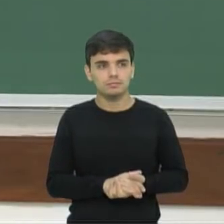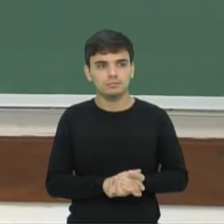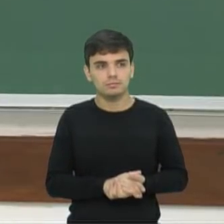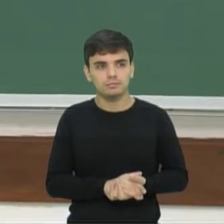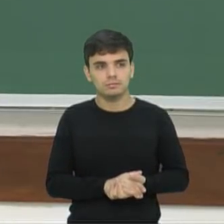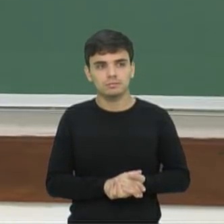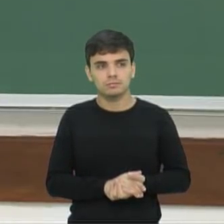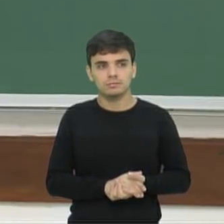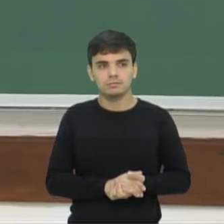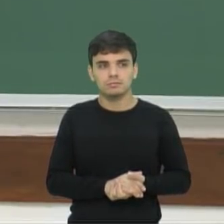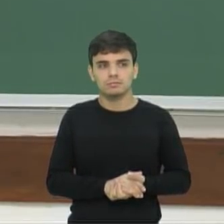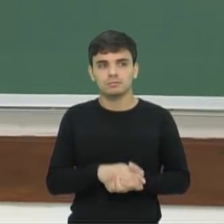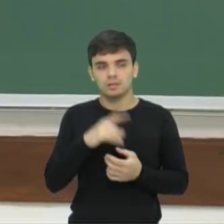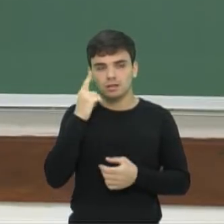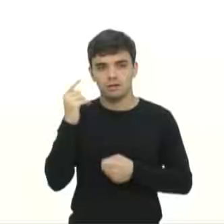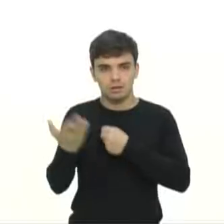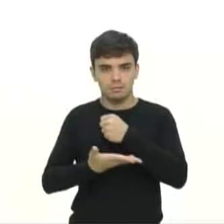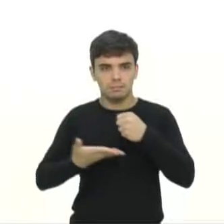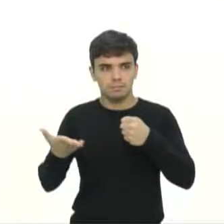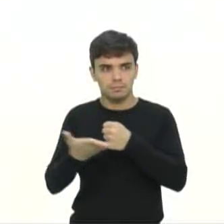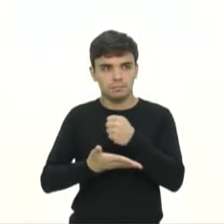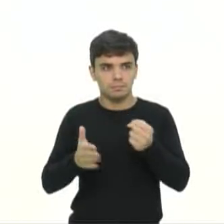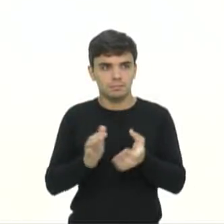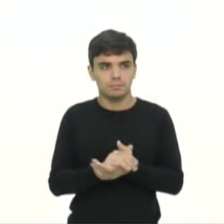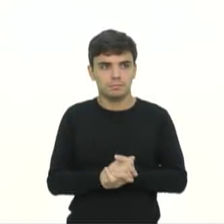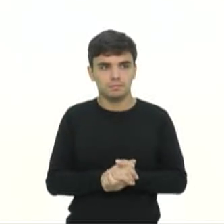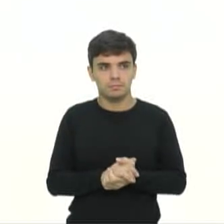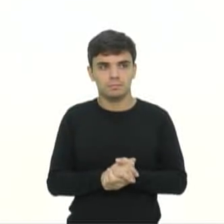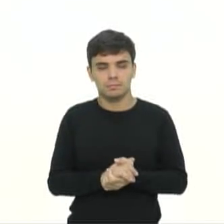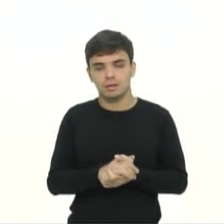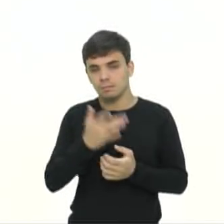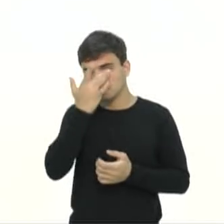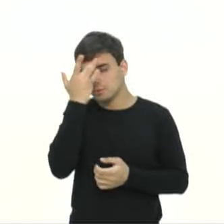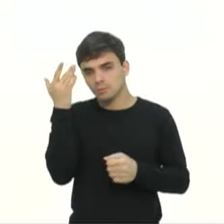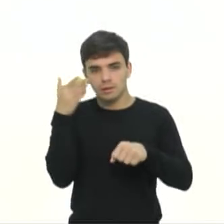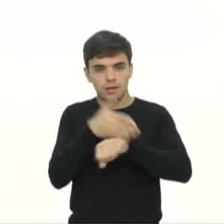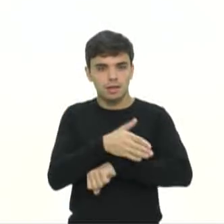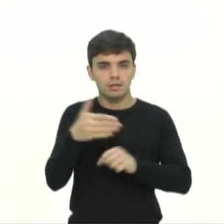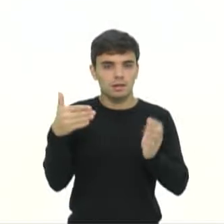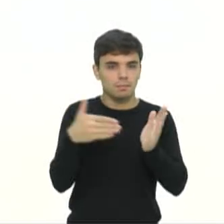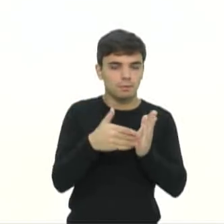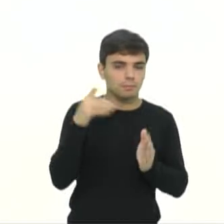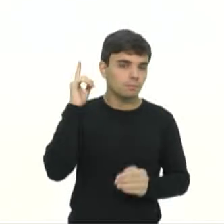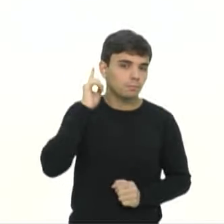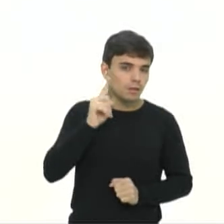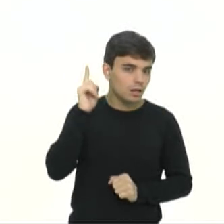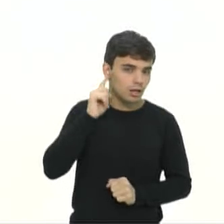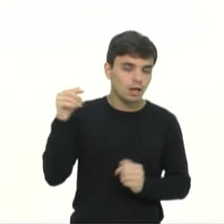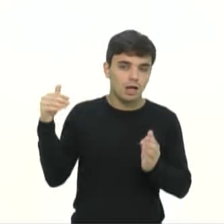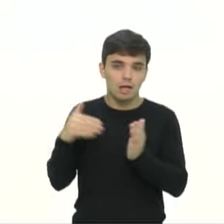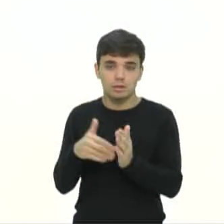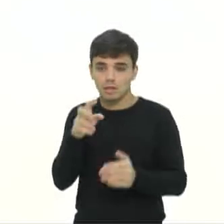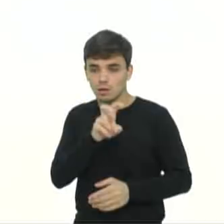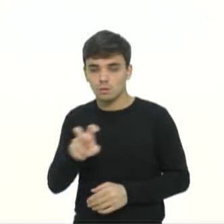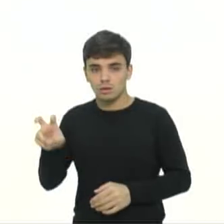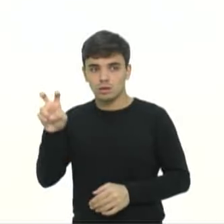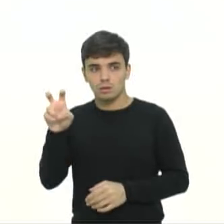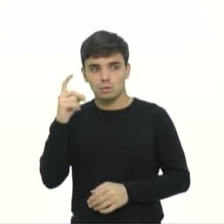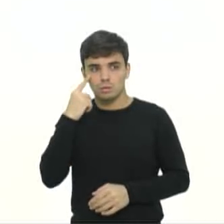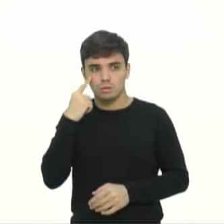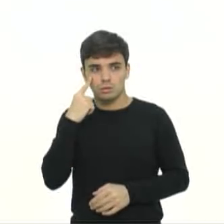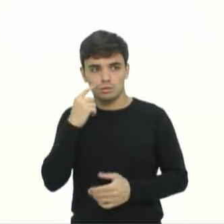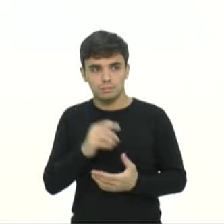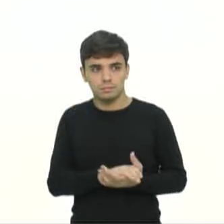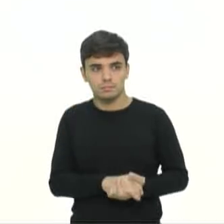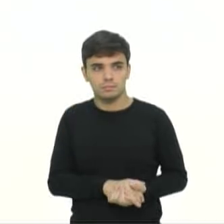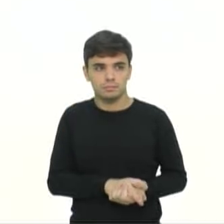são divididas em faixas básicas. Então temos, quando a pessoa entra, que é a faixa branca, até o quinto Gyu, que é o